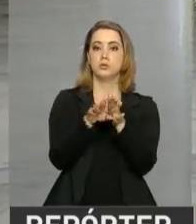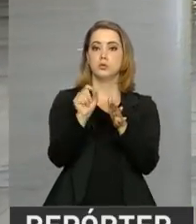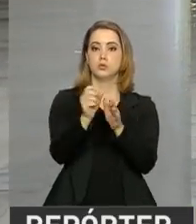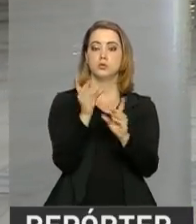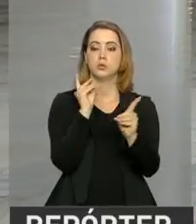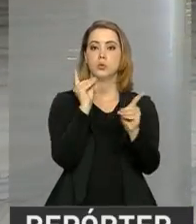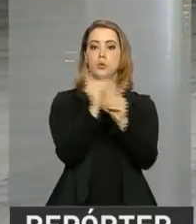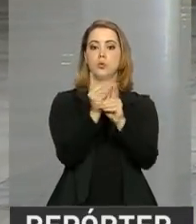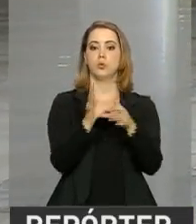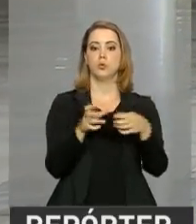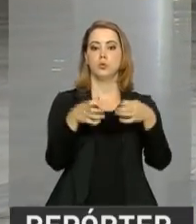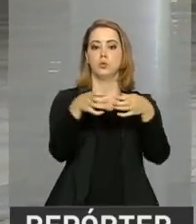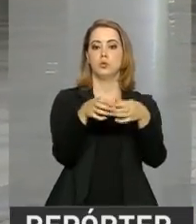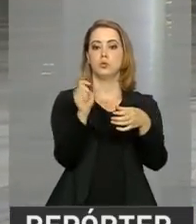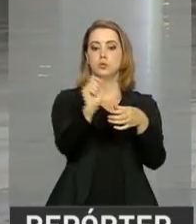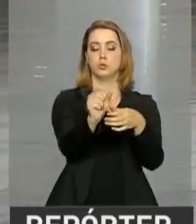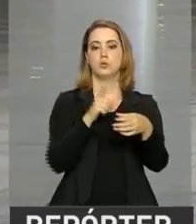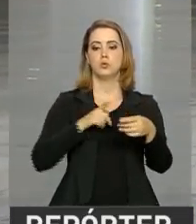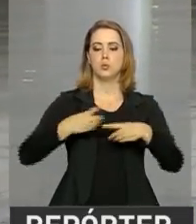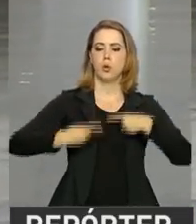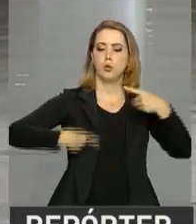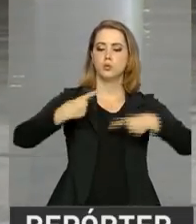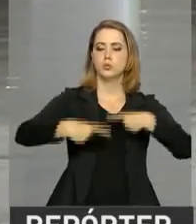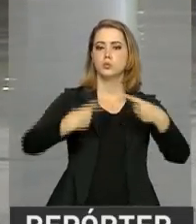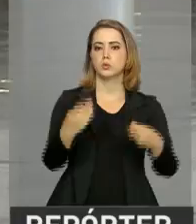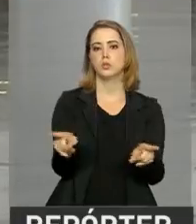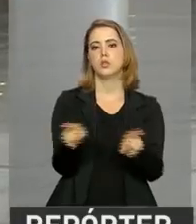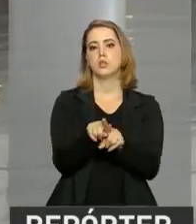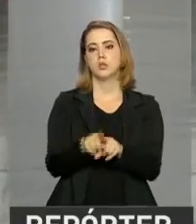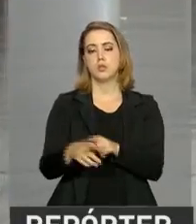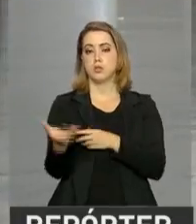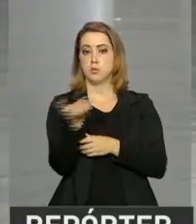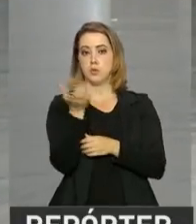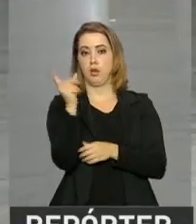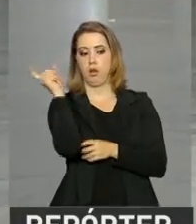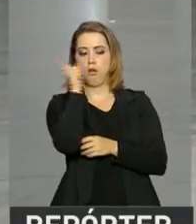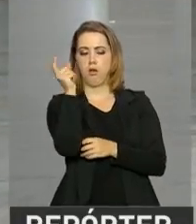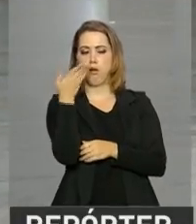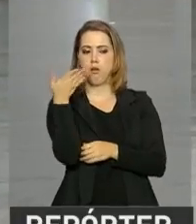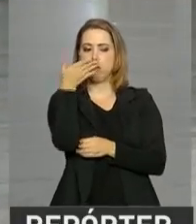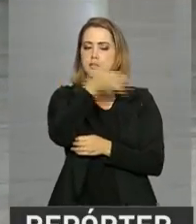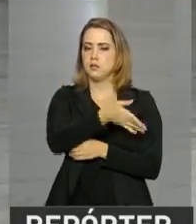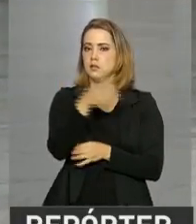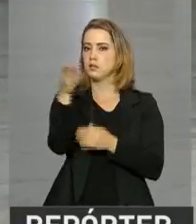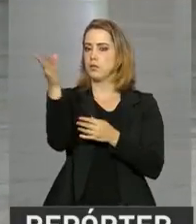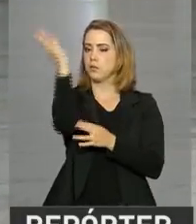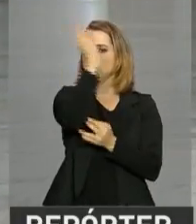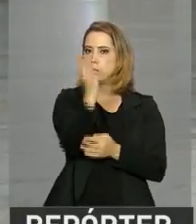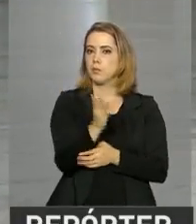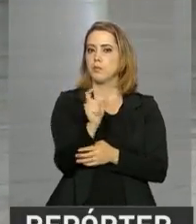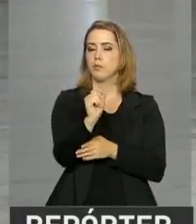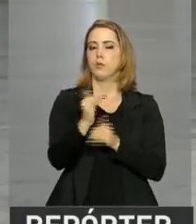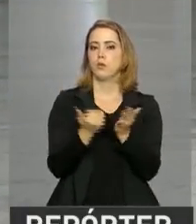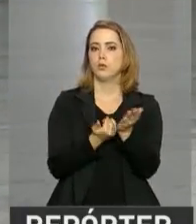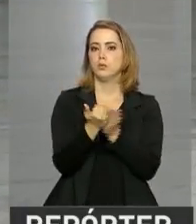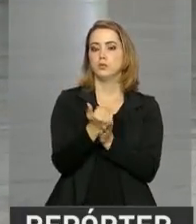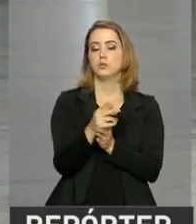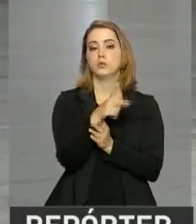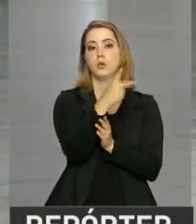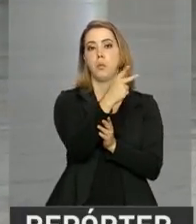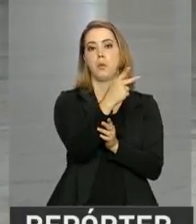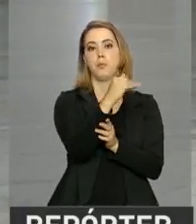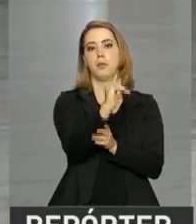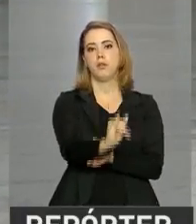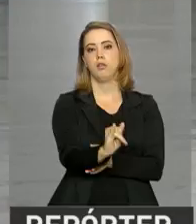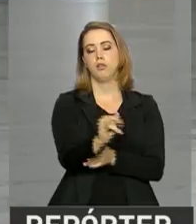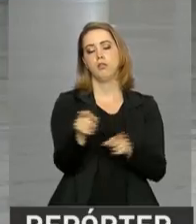a meta de atrair investidores japoneses, investidores asiáticos ao Brasil a partir do Programa de